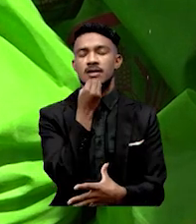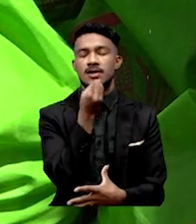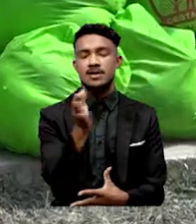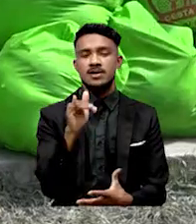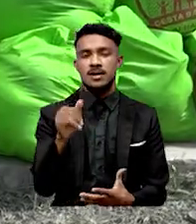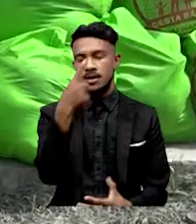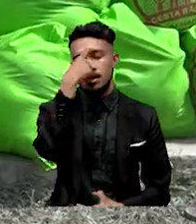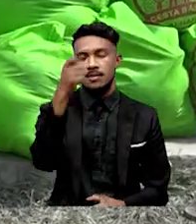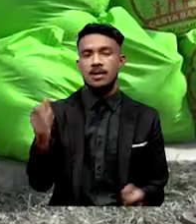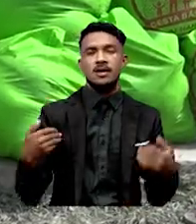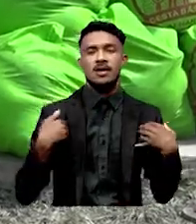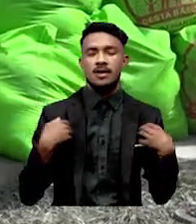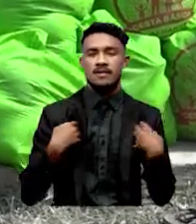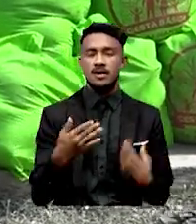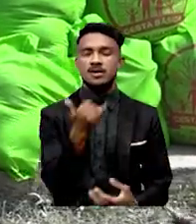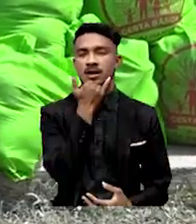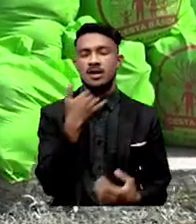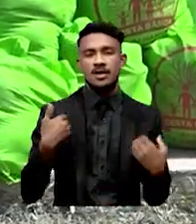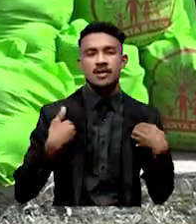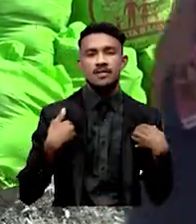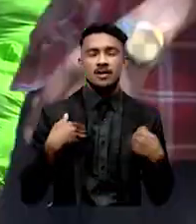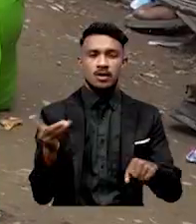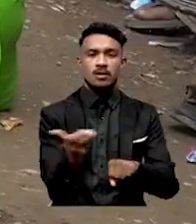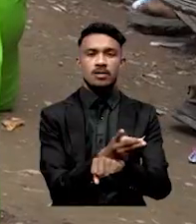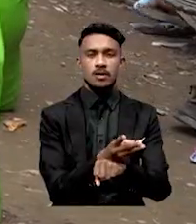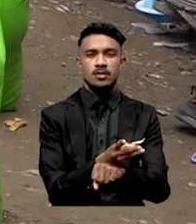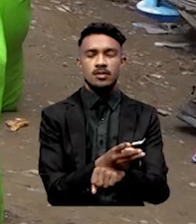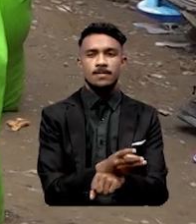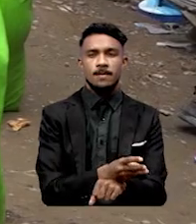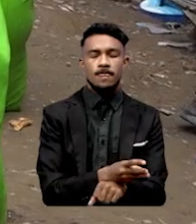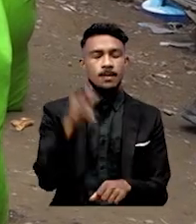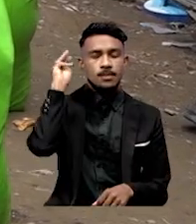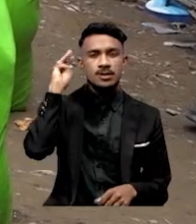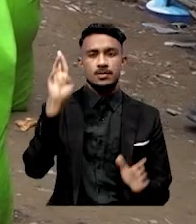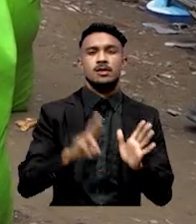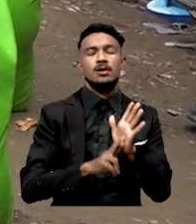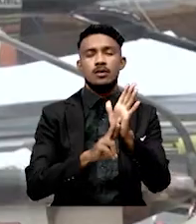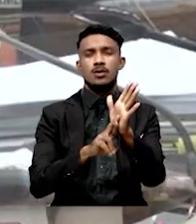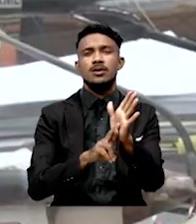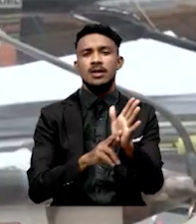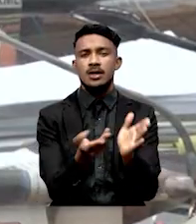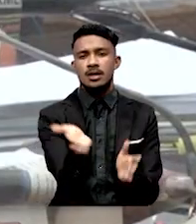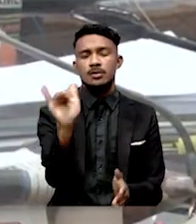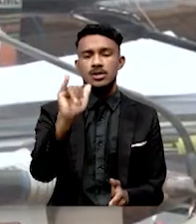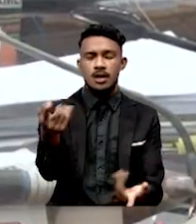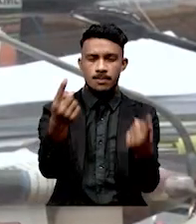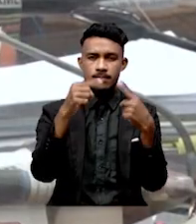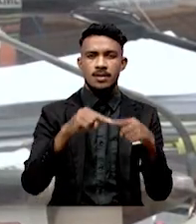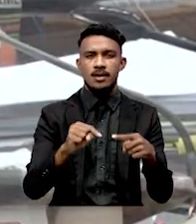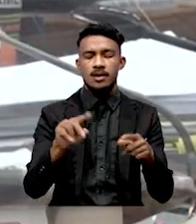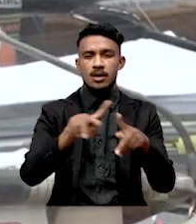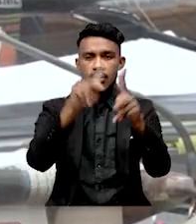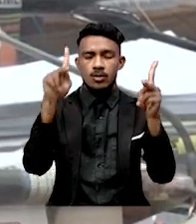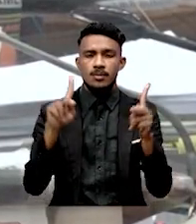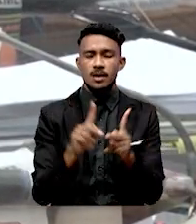Tambane, Macmoço Falhanço, ia documento. Pode ser ministro, relatório, então pode ser a minha mãe. Companhias nebe faz